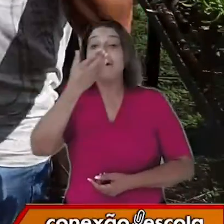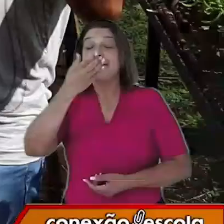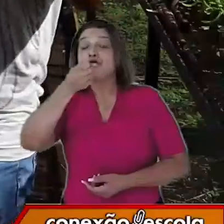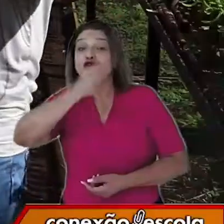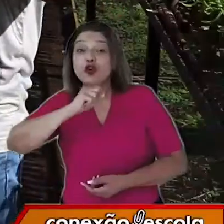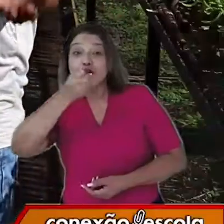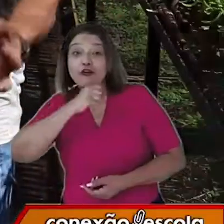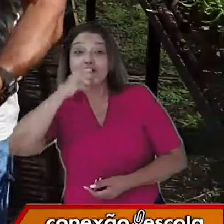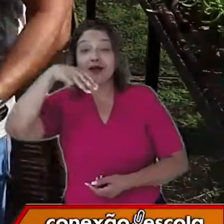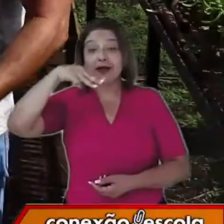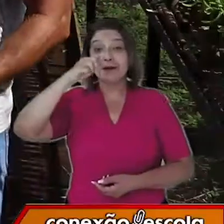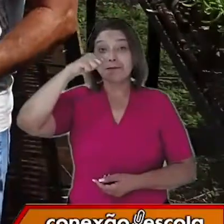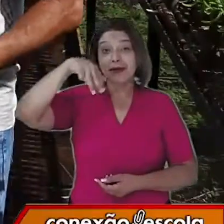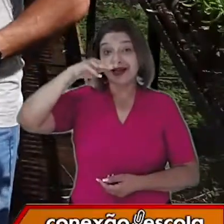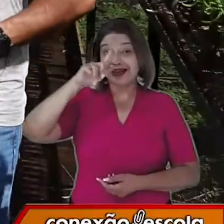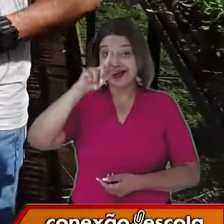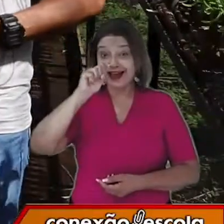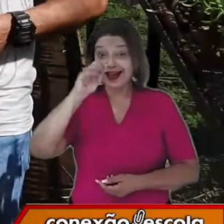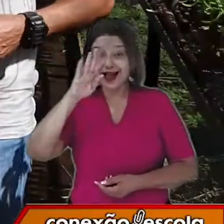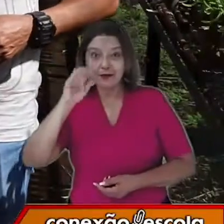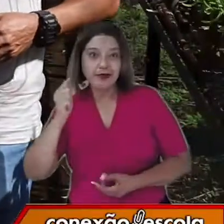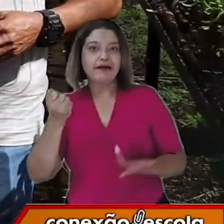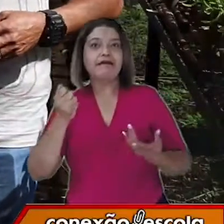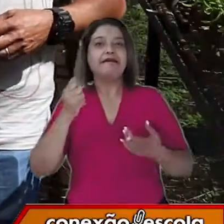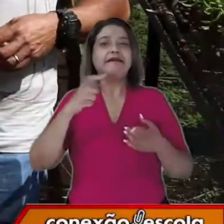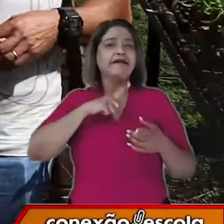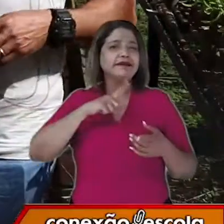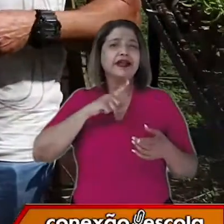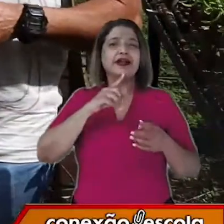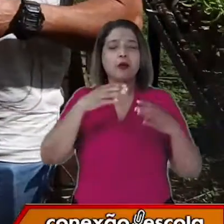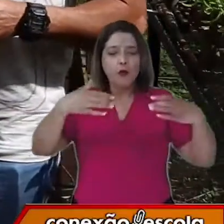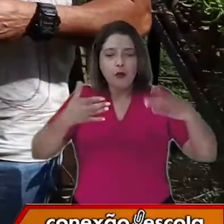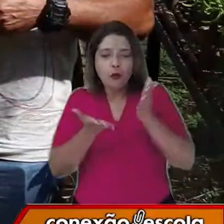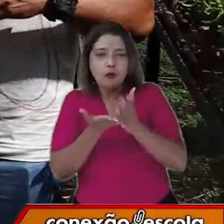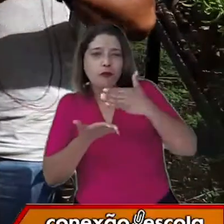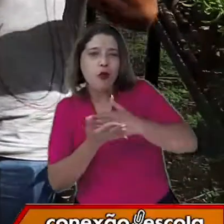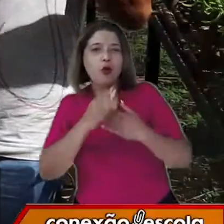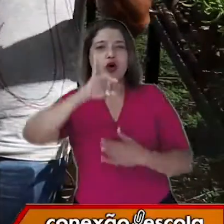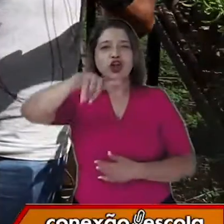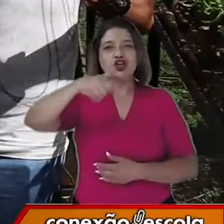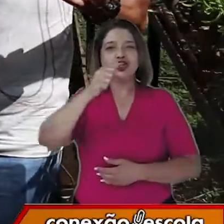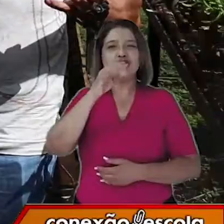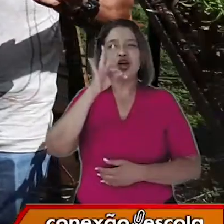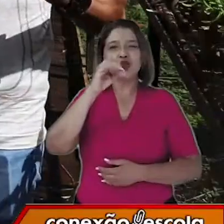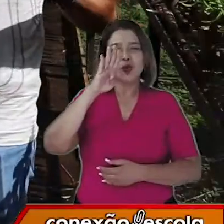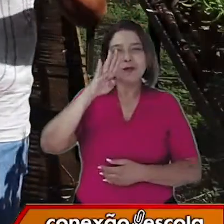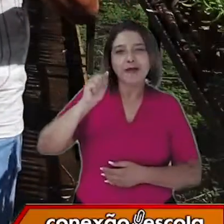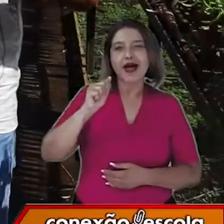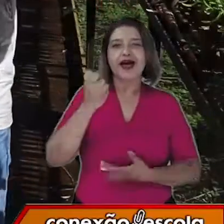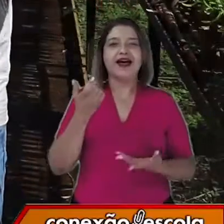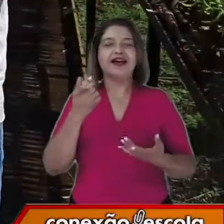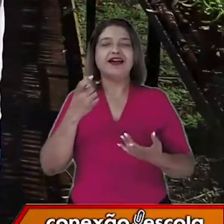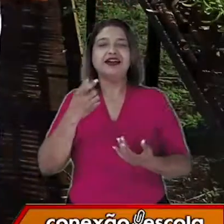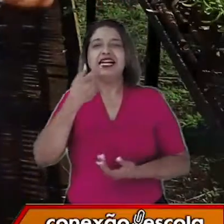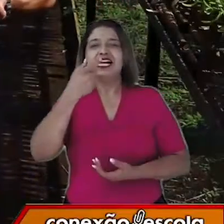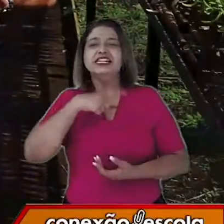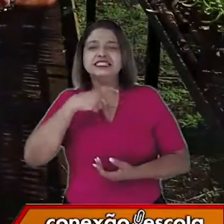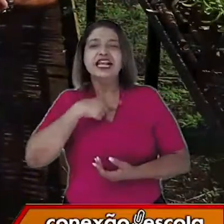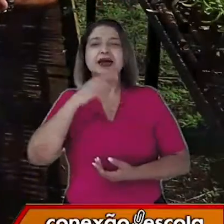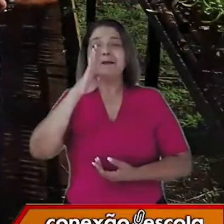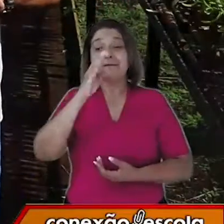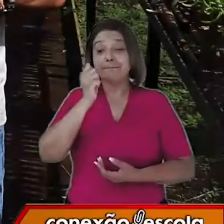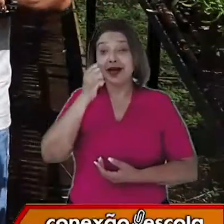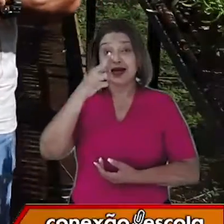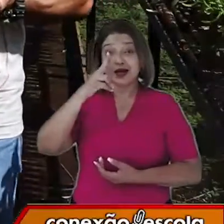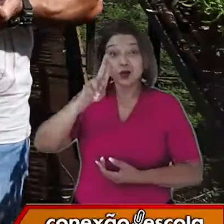mangaba, sobre o picolé de cagaita, sobre o bolo de jatobá. e os pães de Jatobá, né, a castanha do